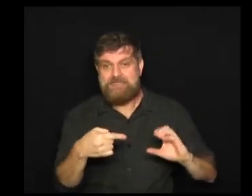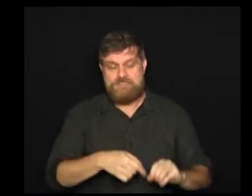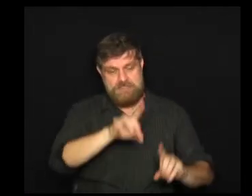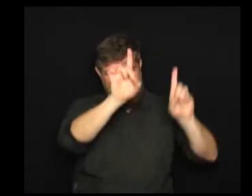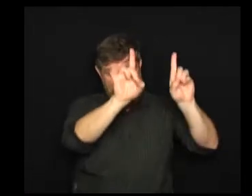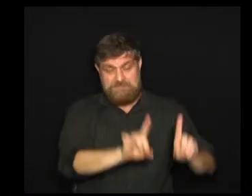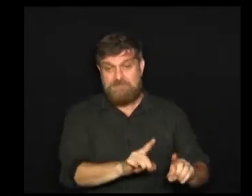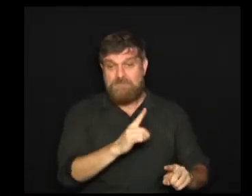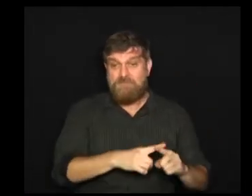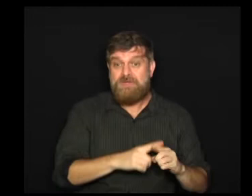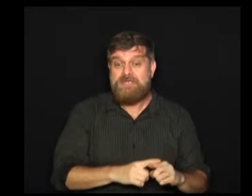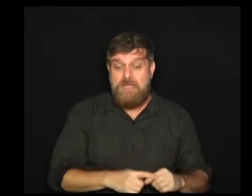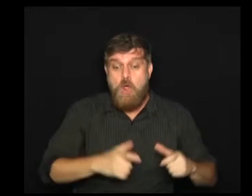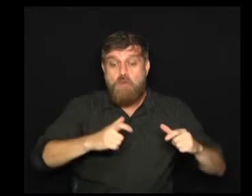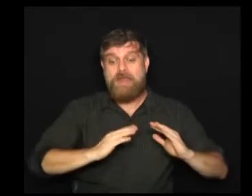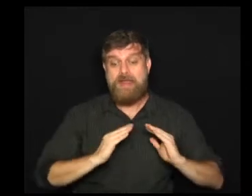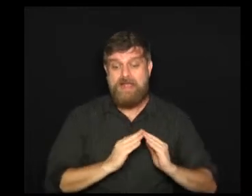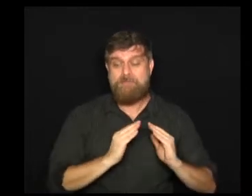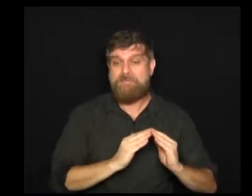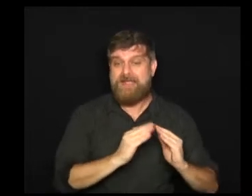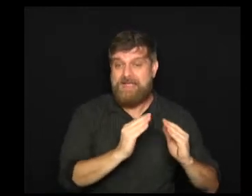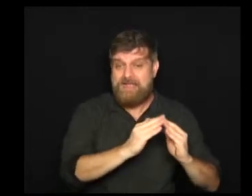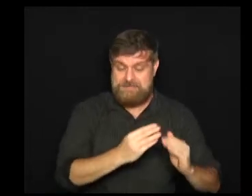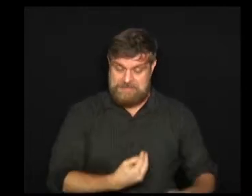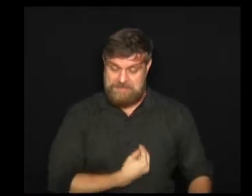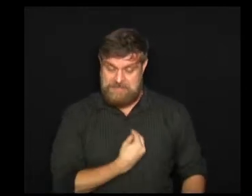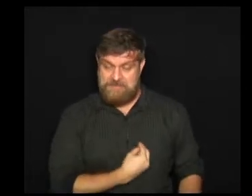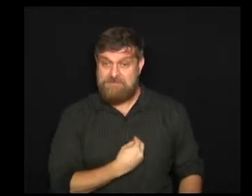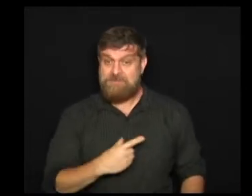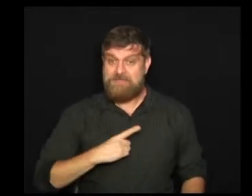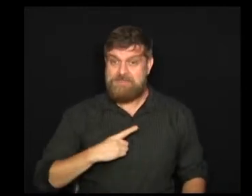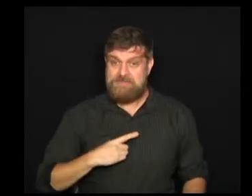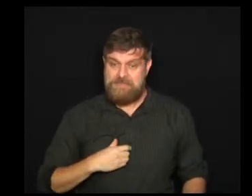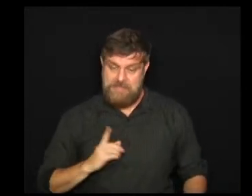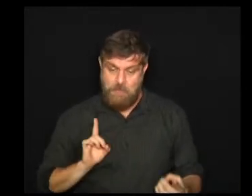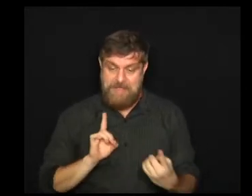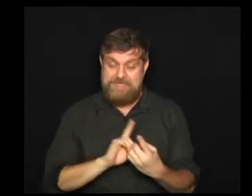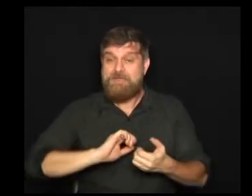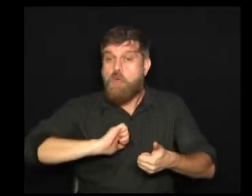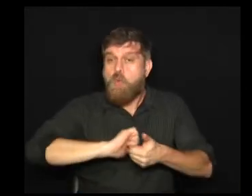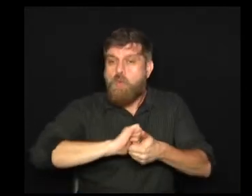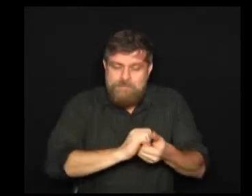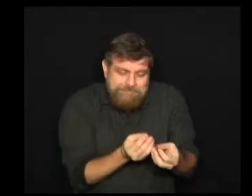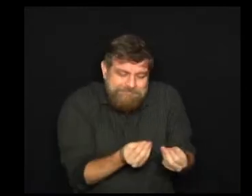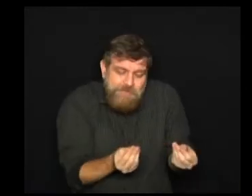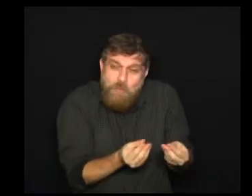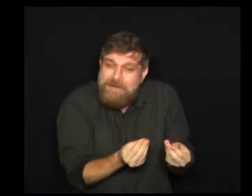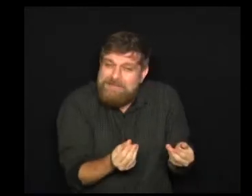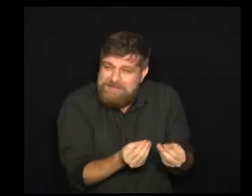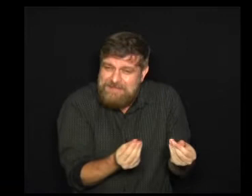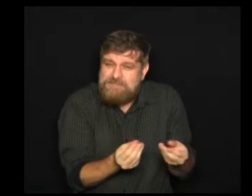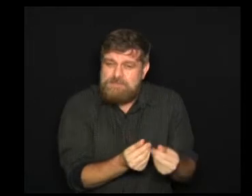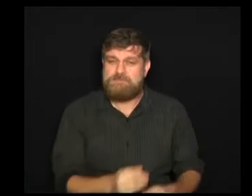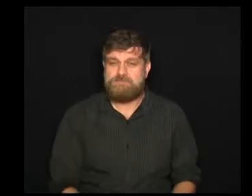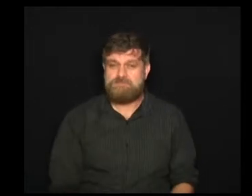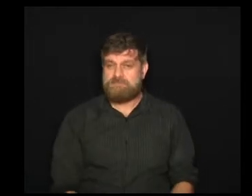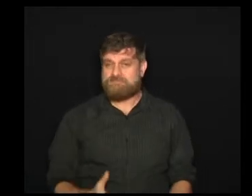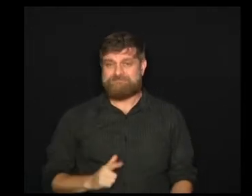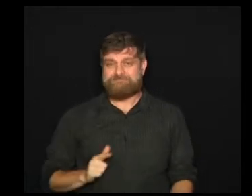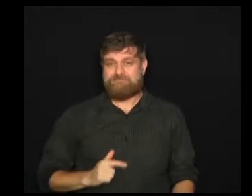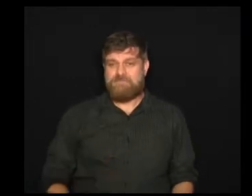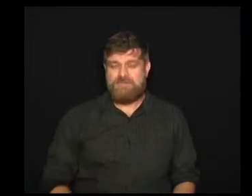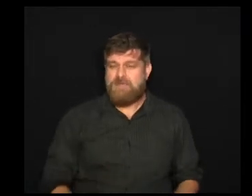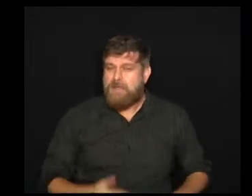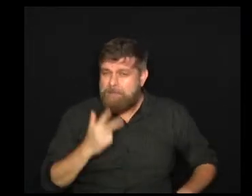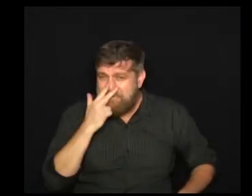que é onde as pessoas moram, elas possam ser atendidas com mais qualidade. Então, esse é um trabalho que não aparece a